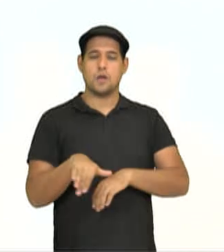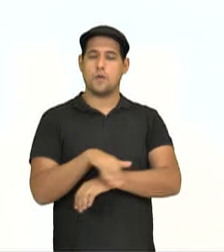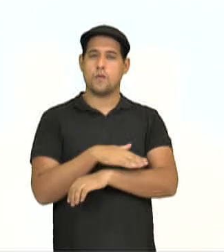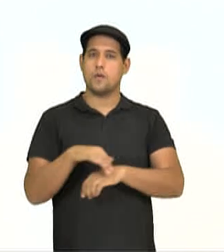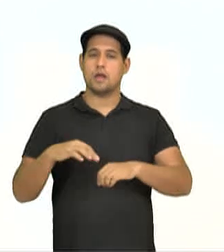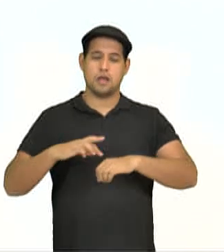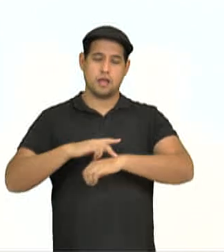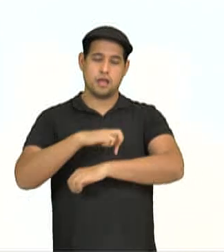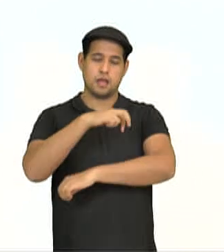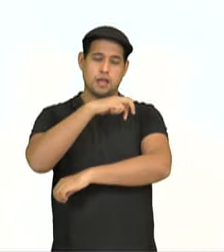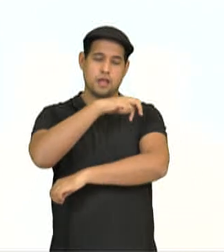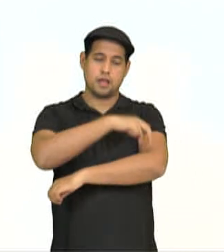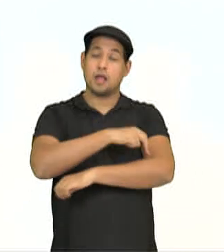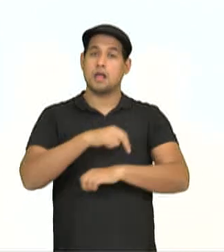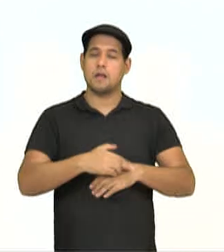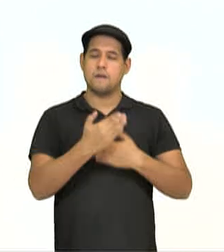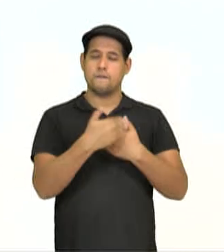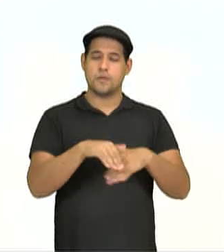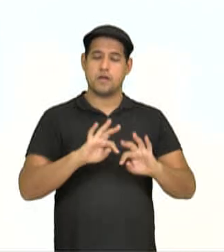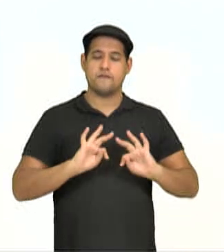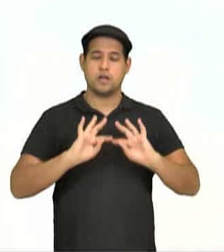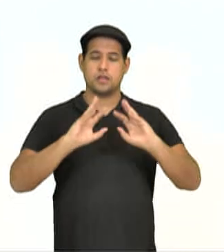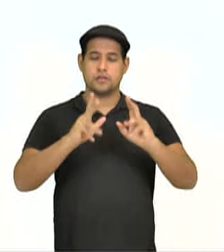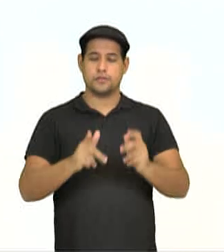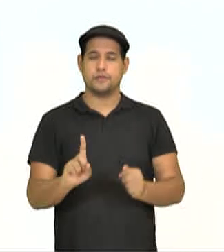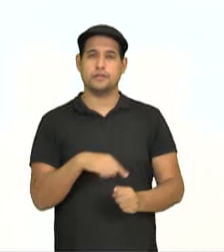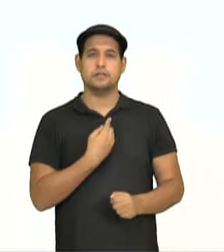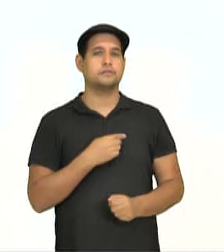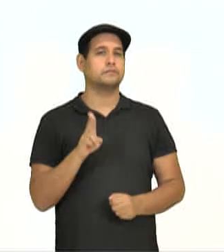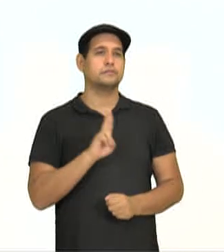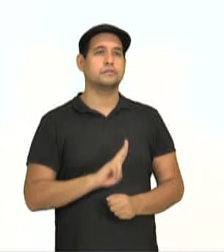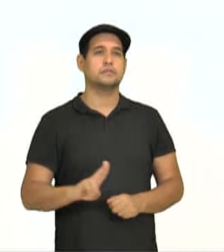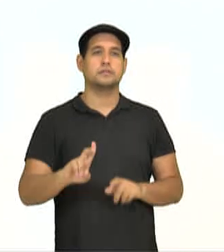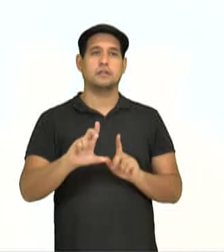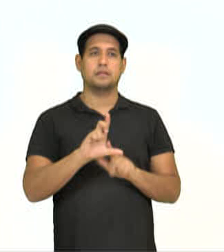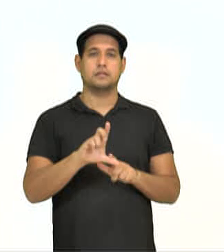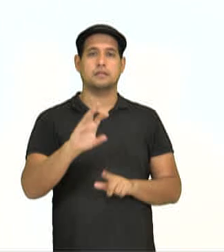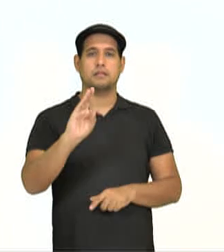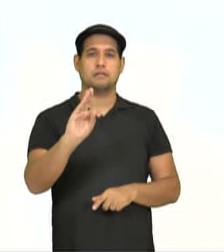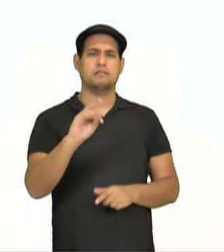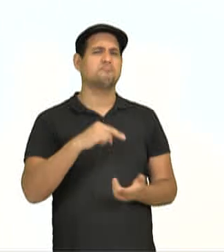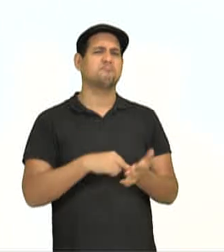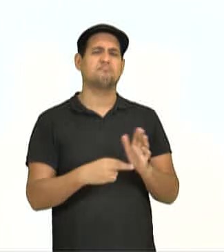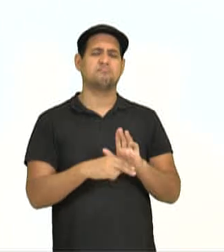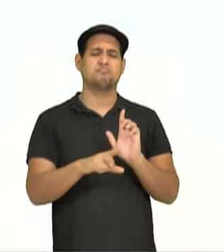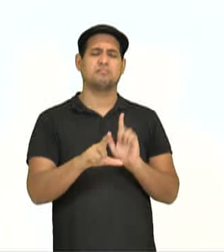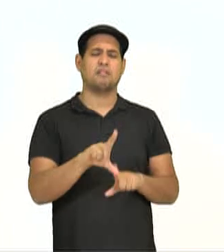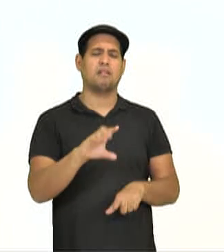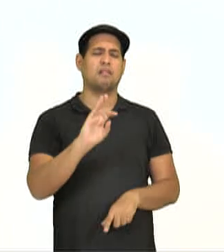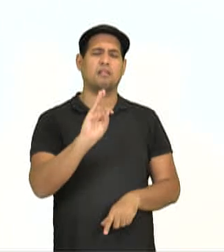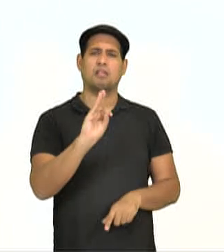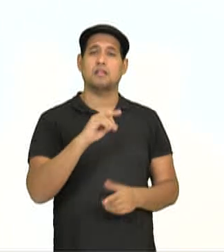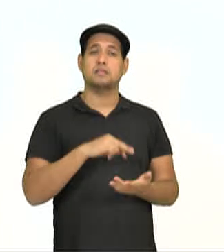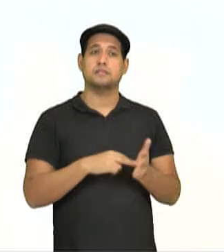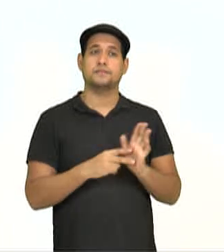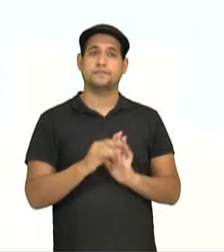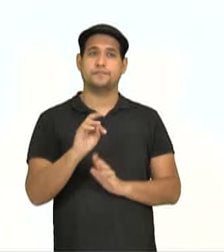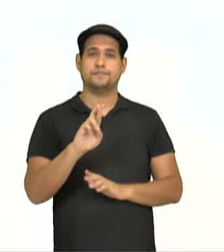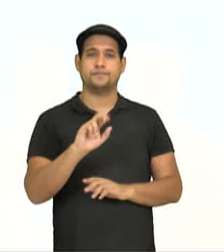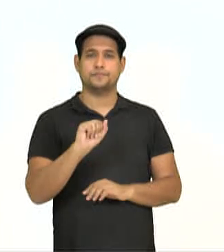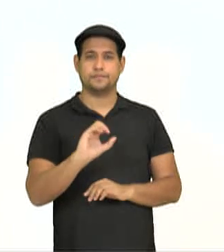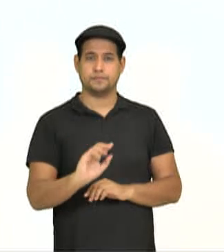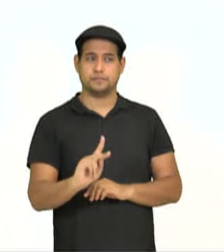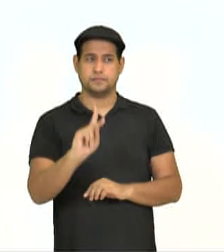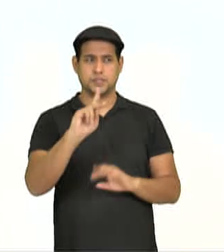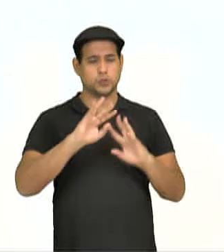em distância. Essas provas todas, a gente utiliza a letra T. O que significa a letra T? Significa track. Tá?